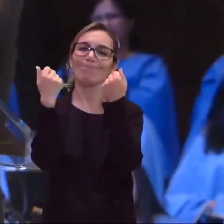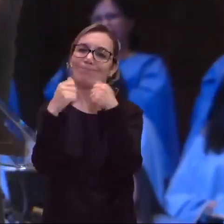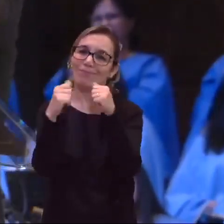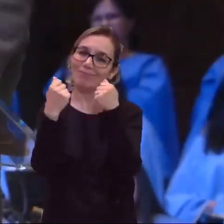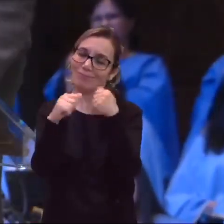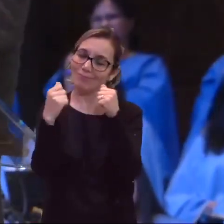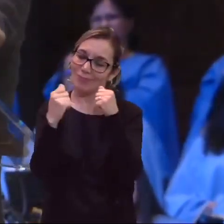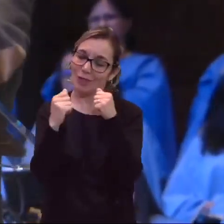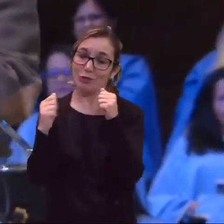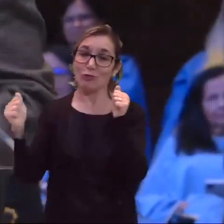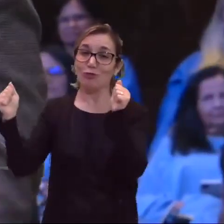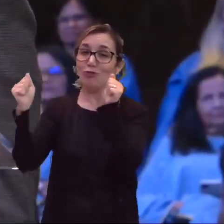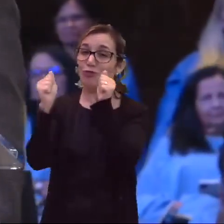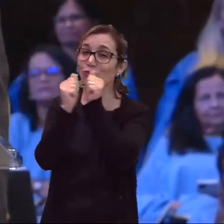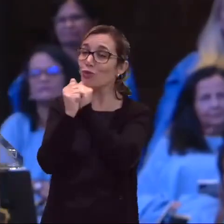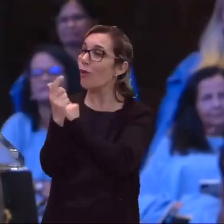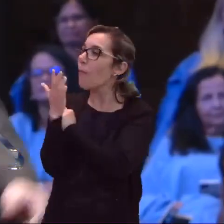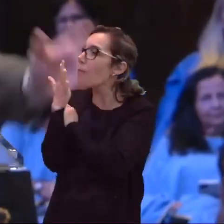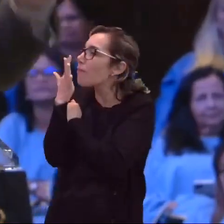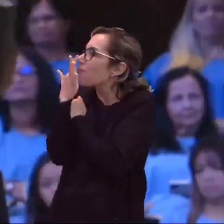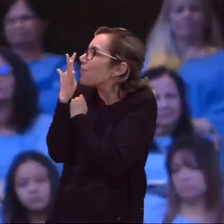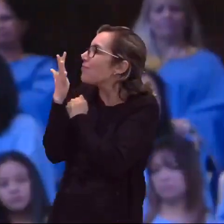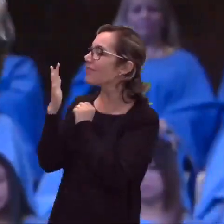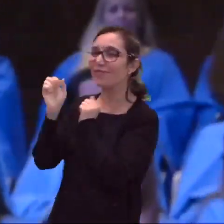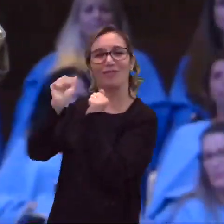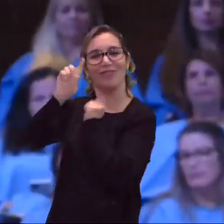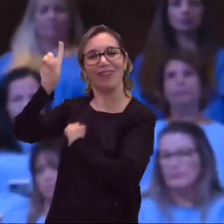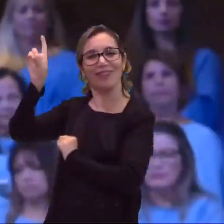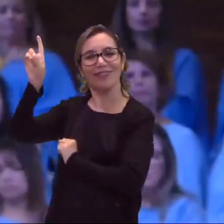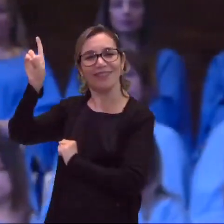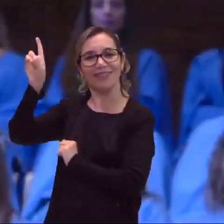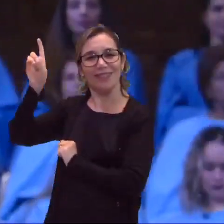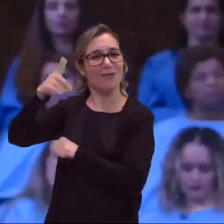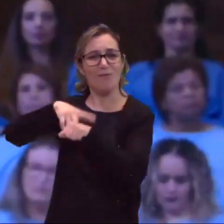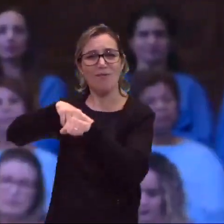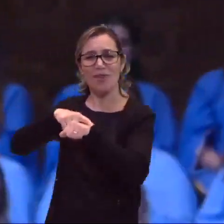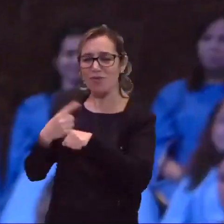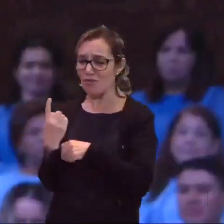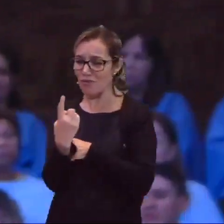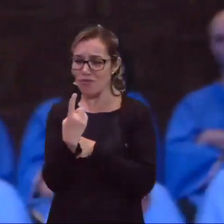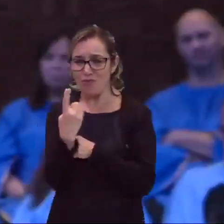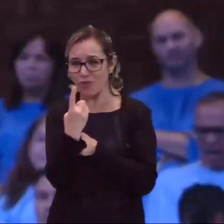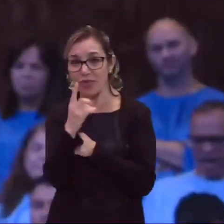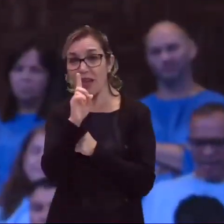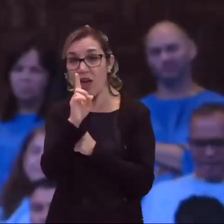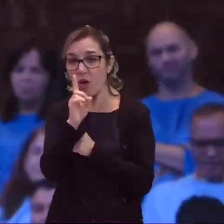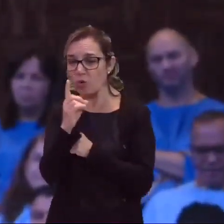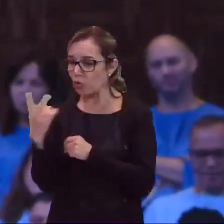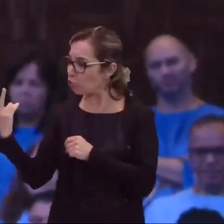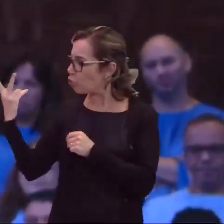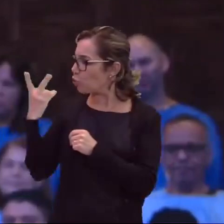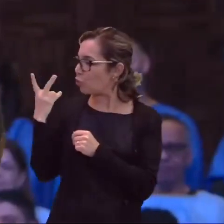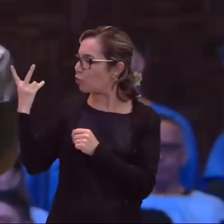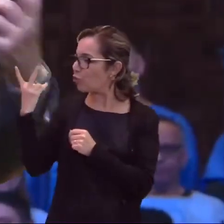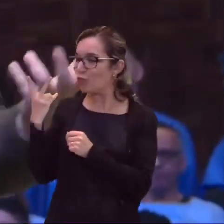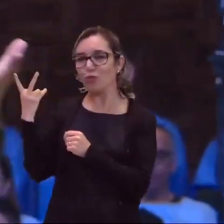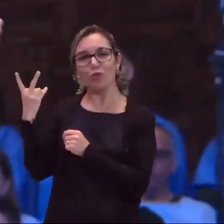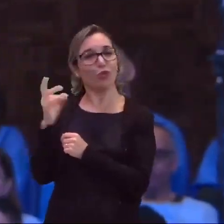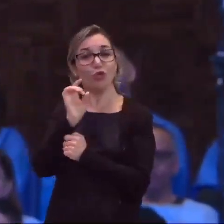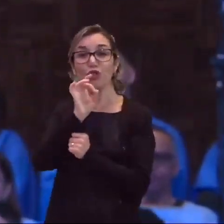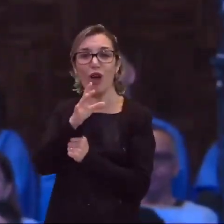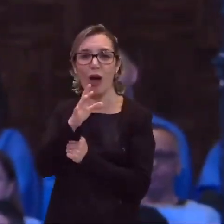sempre você viver intimidade exclusividade sabe nessa intimidade exclusividade você vai aprender